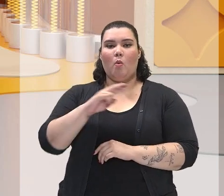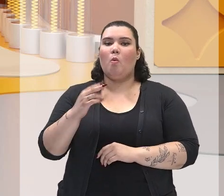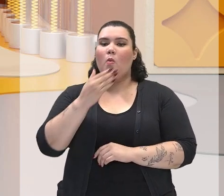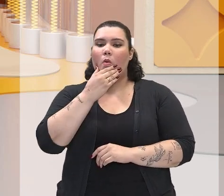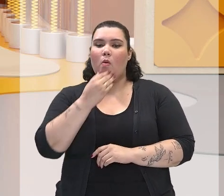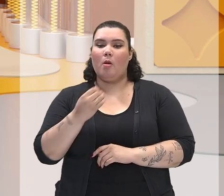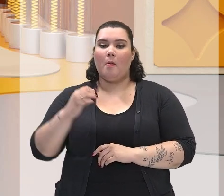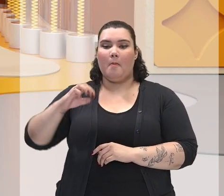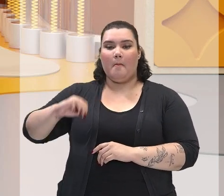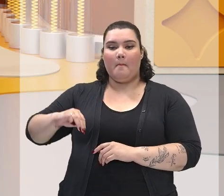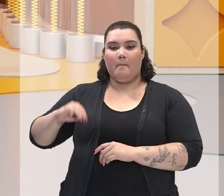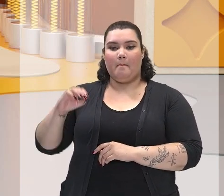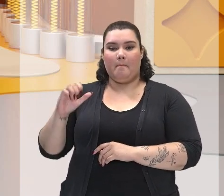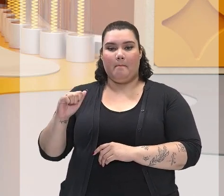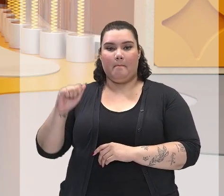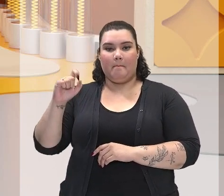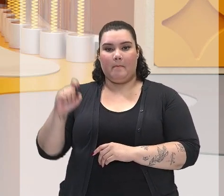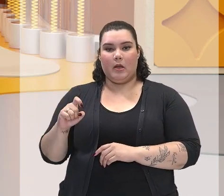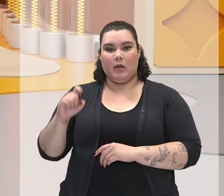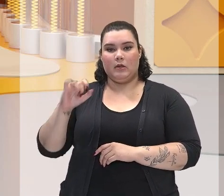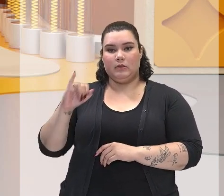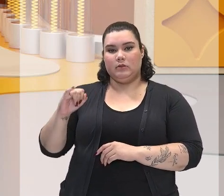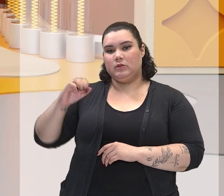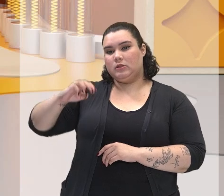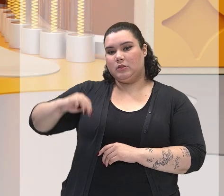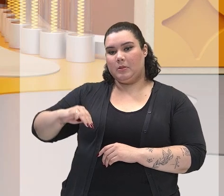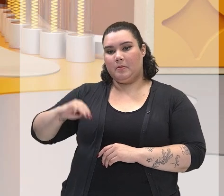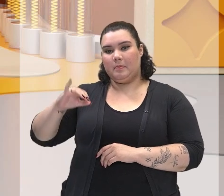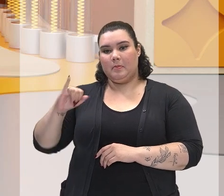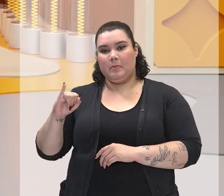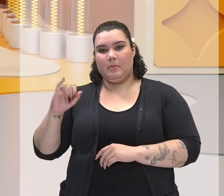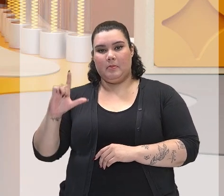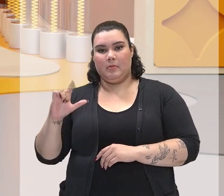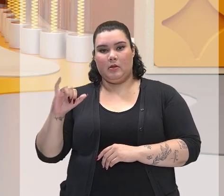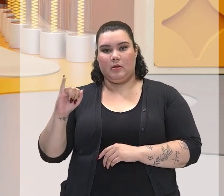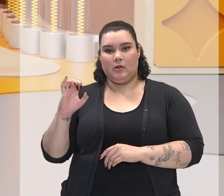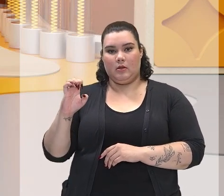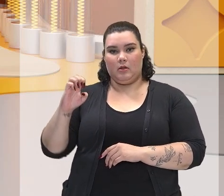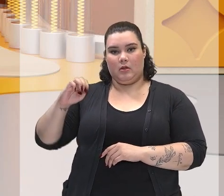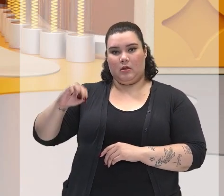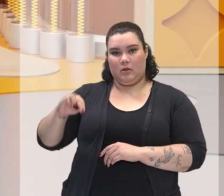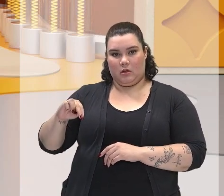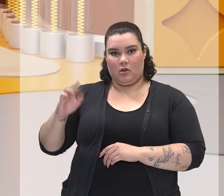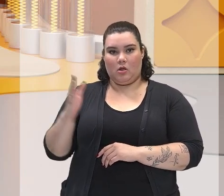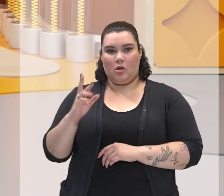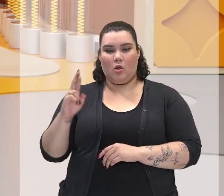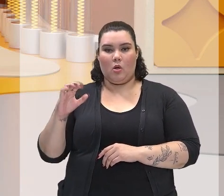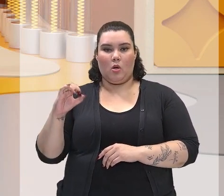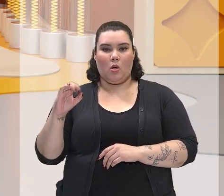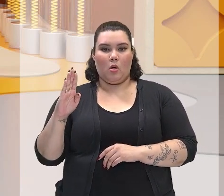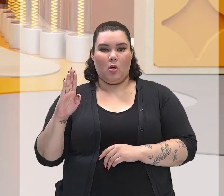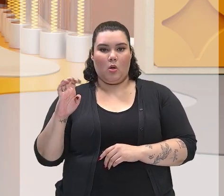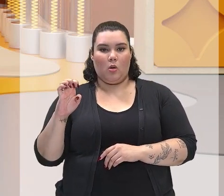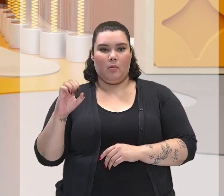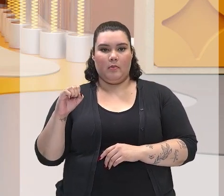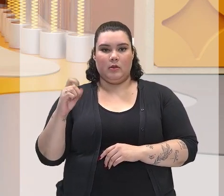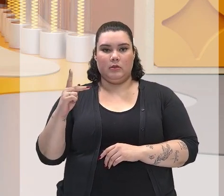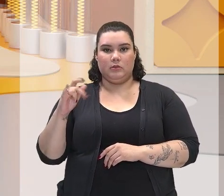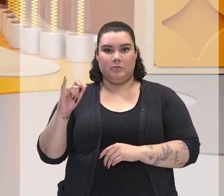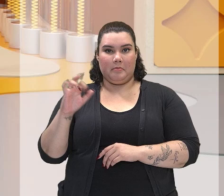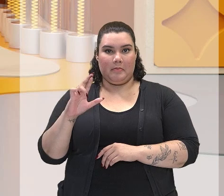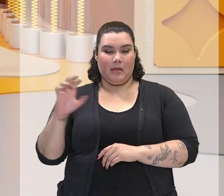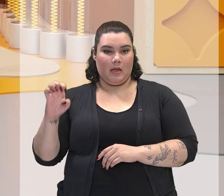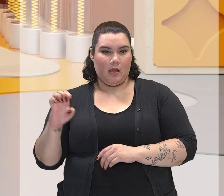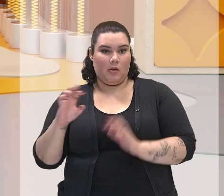haver o processo de radicalização, tá, dessa revolução. Quando Robespierre